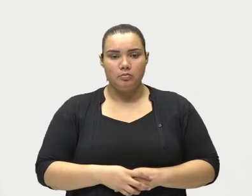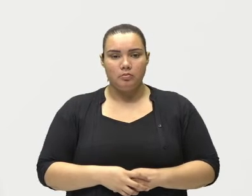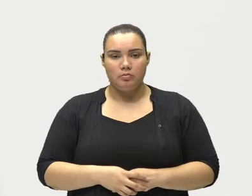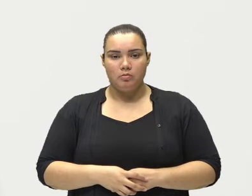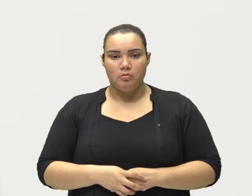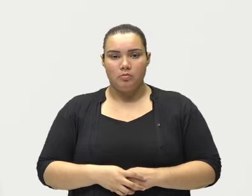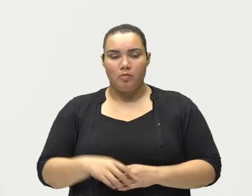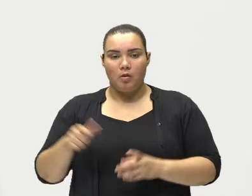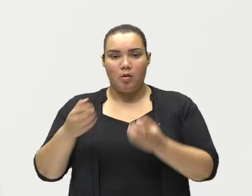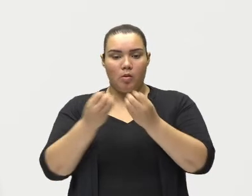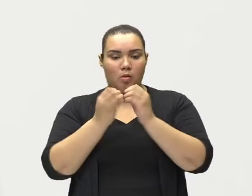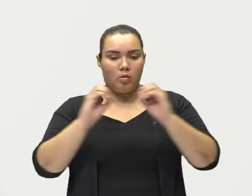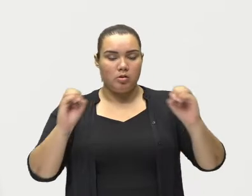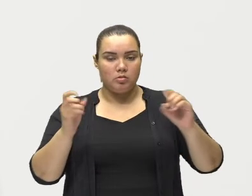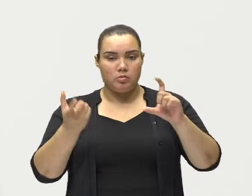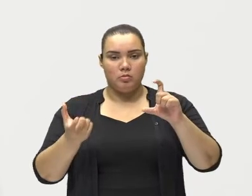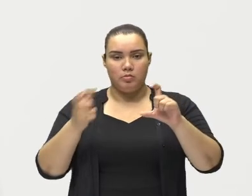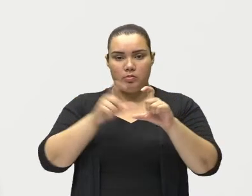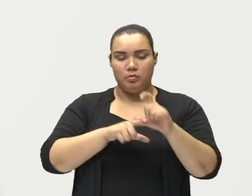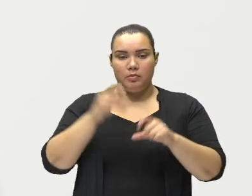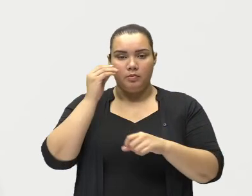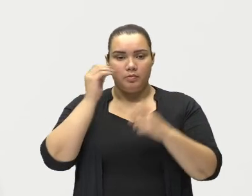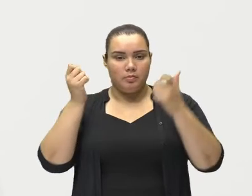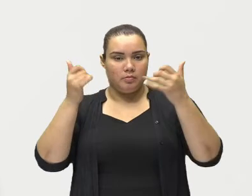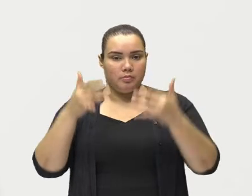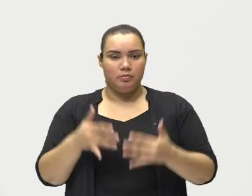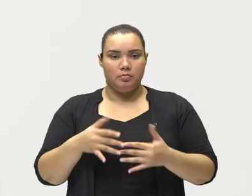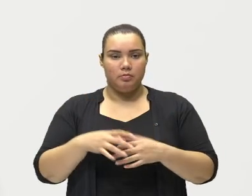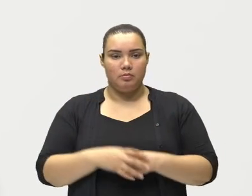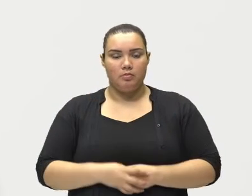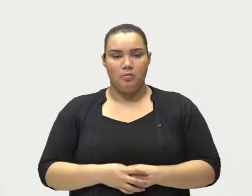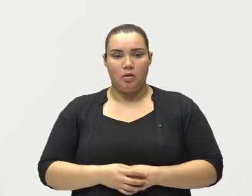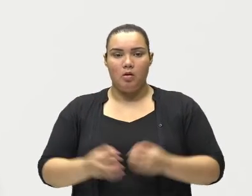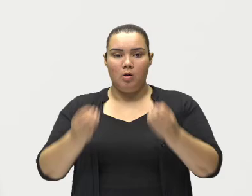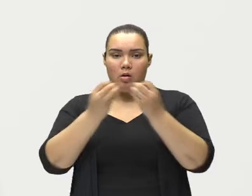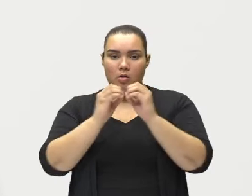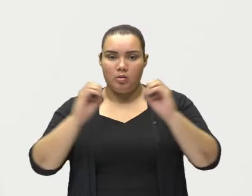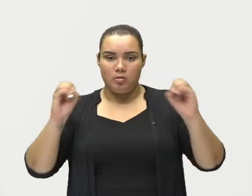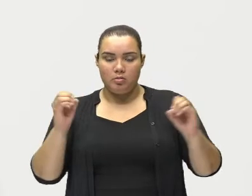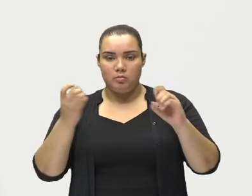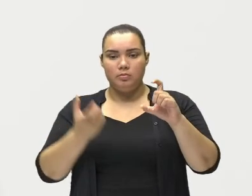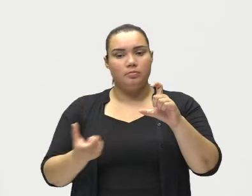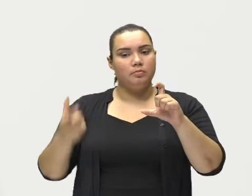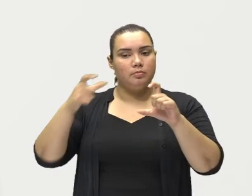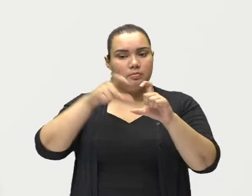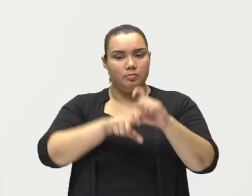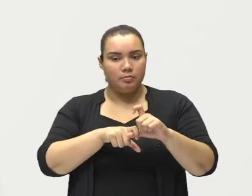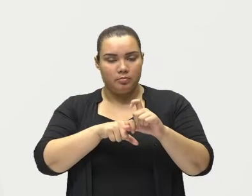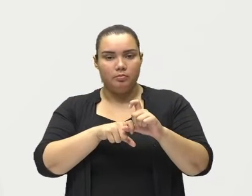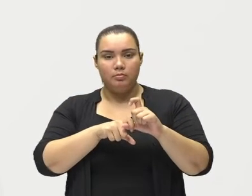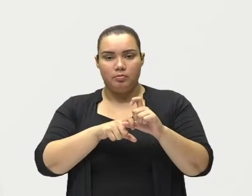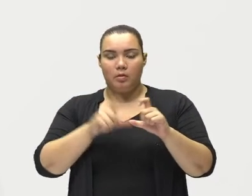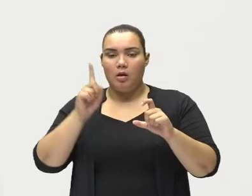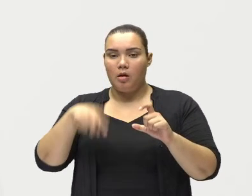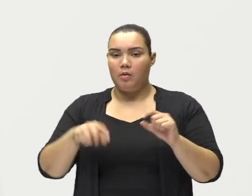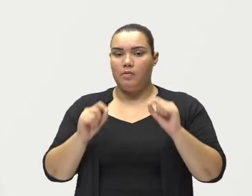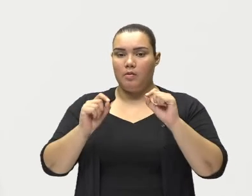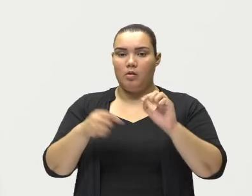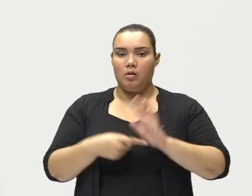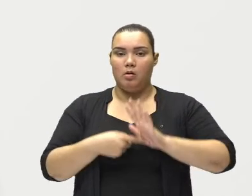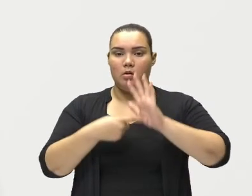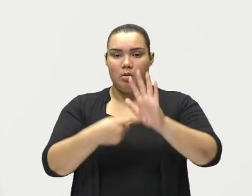das orações subordinadas. Vou falar aqui, olha só. É uma oração subordinada que vai indicar